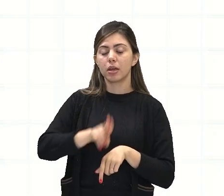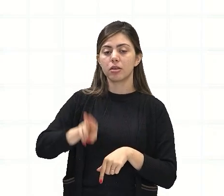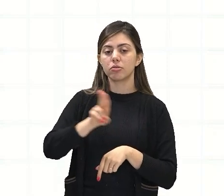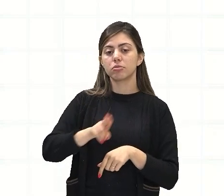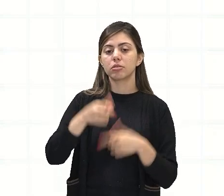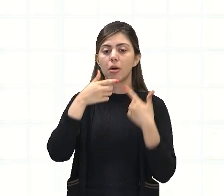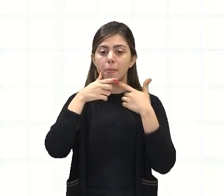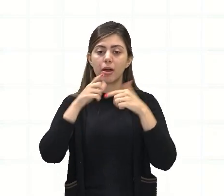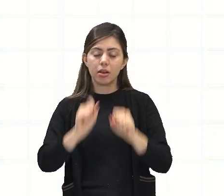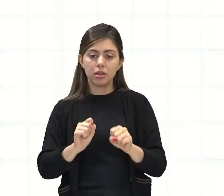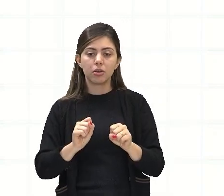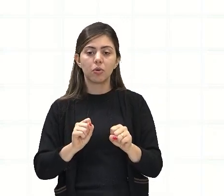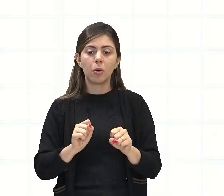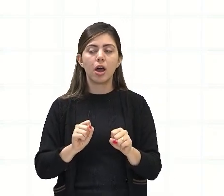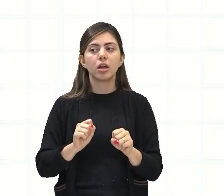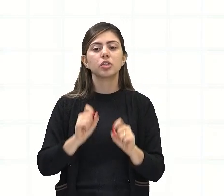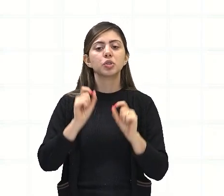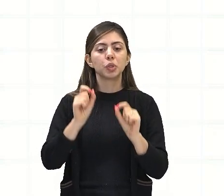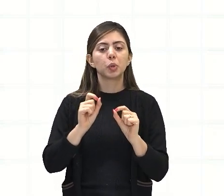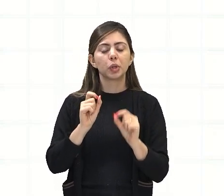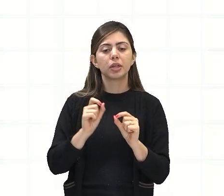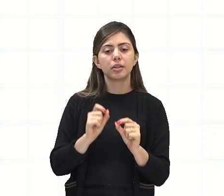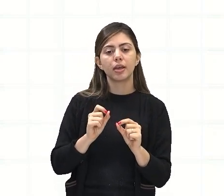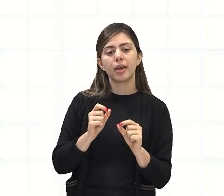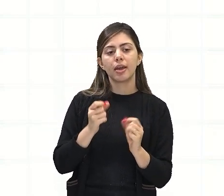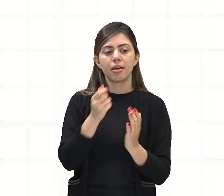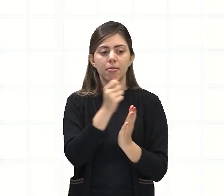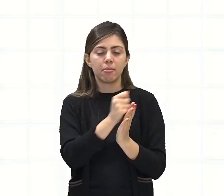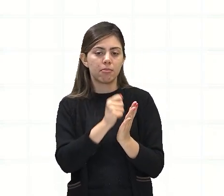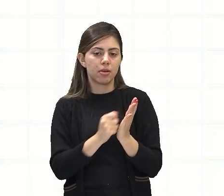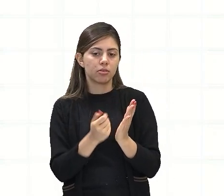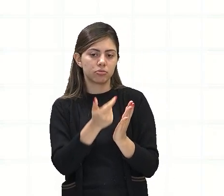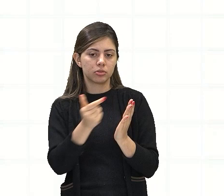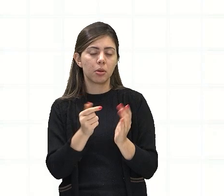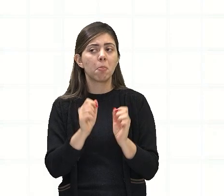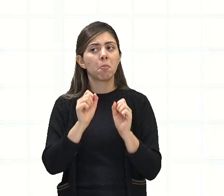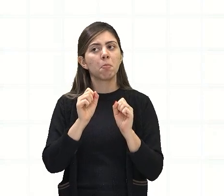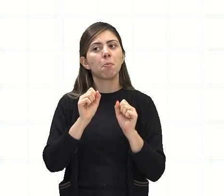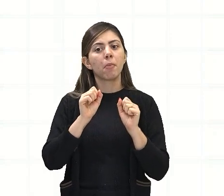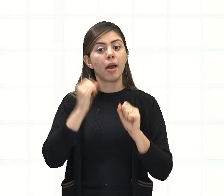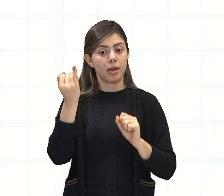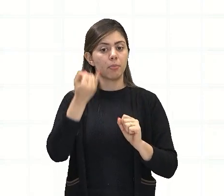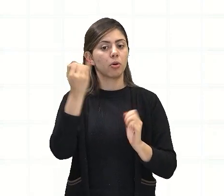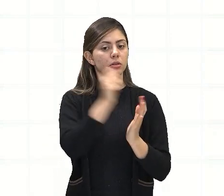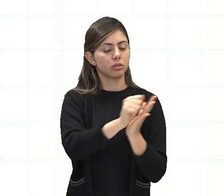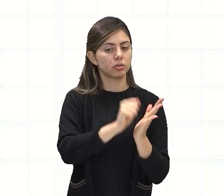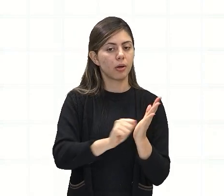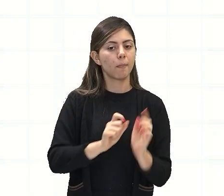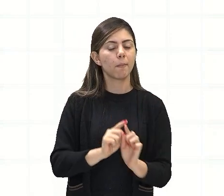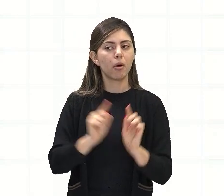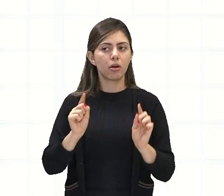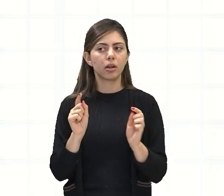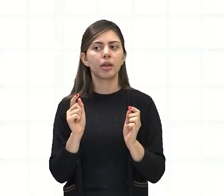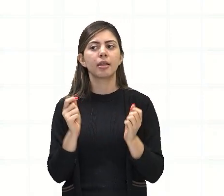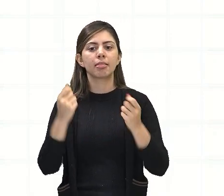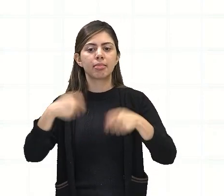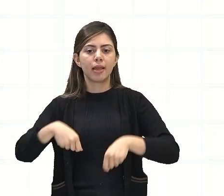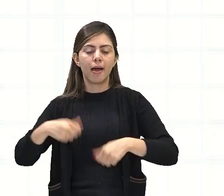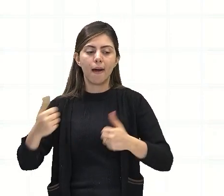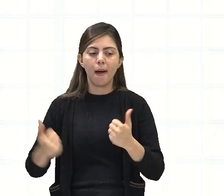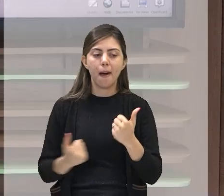verbal também. Tem a verbal? Tem, que é o texto verbal. Mas tem que trazer elementos para ajudar a dar